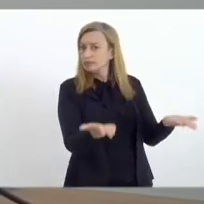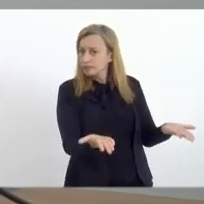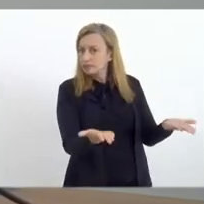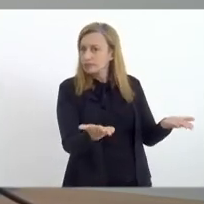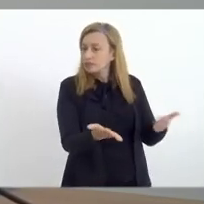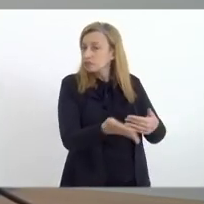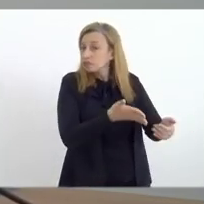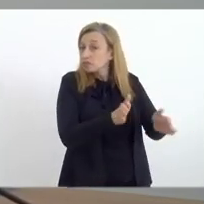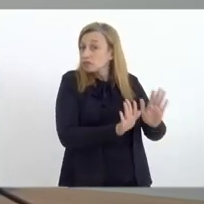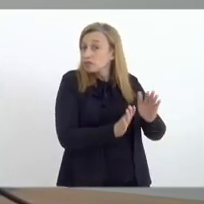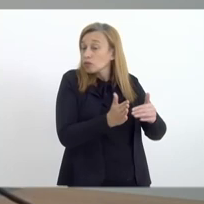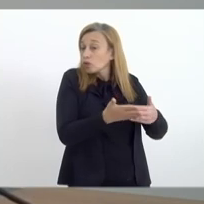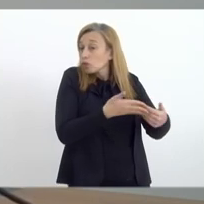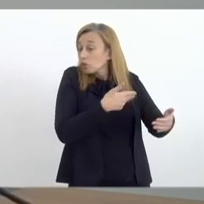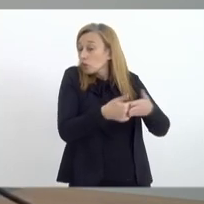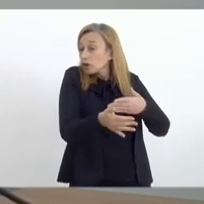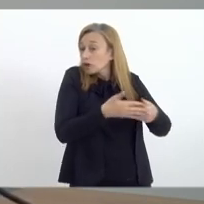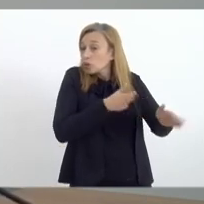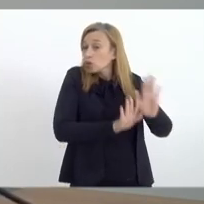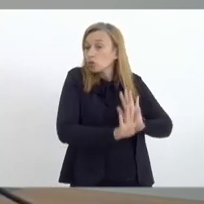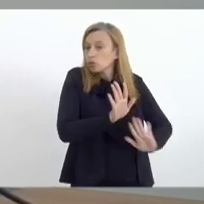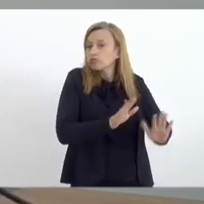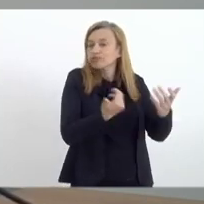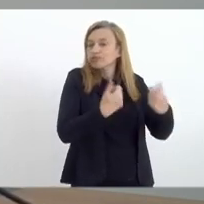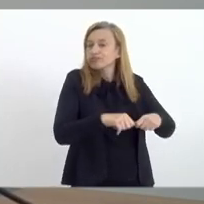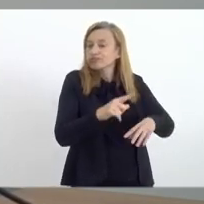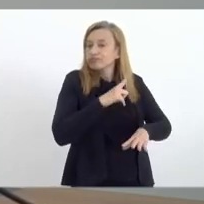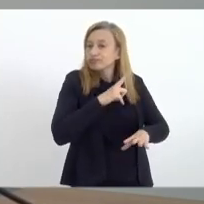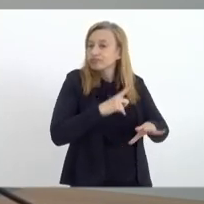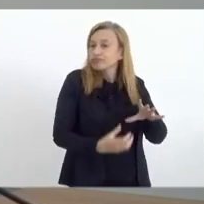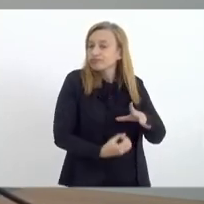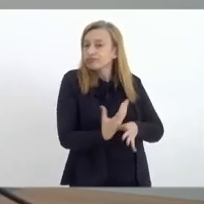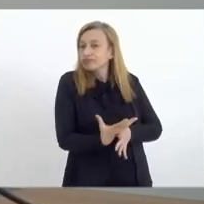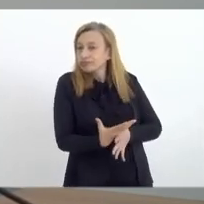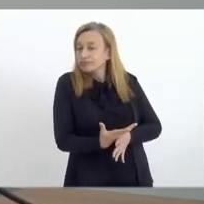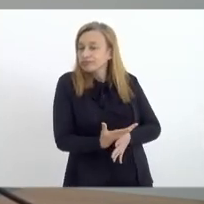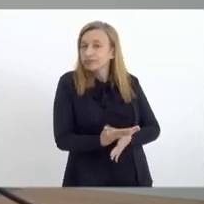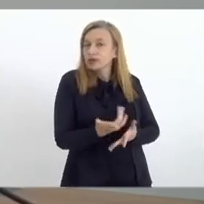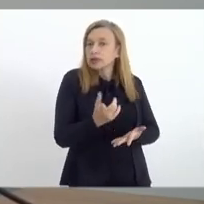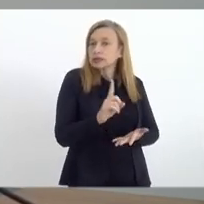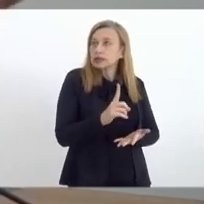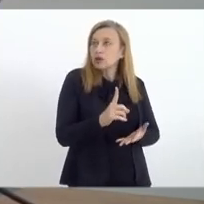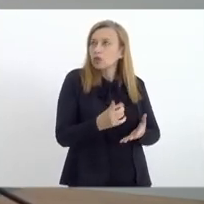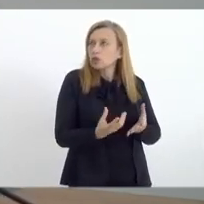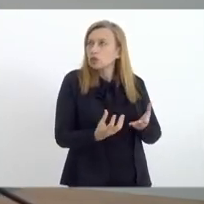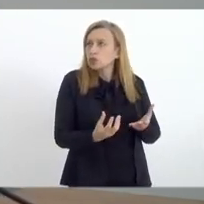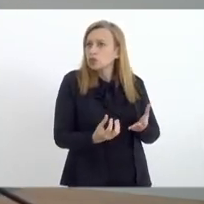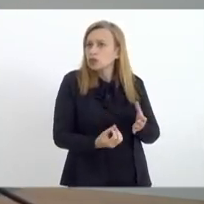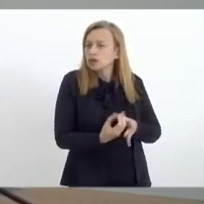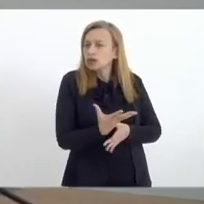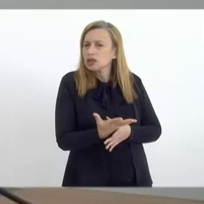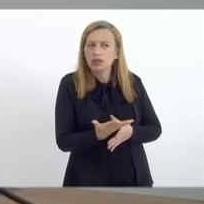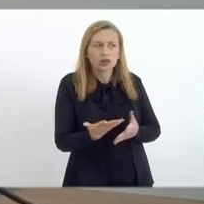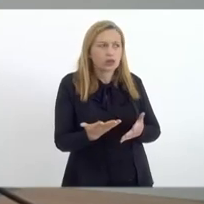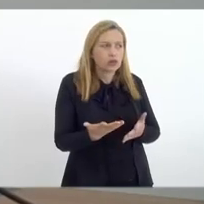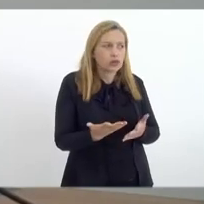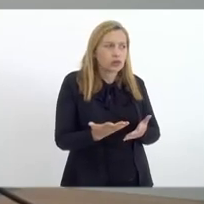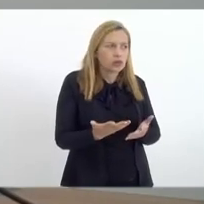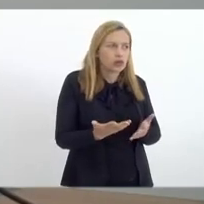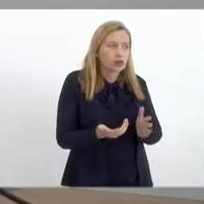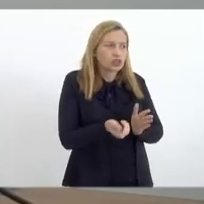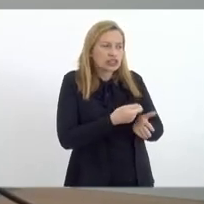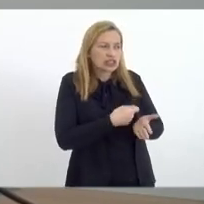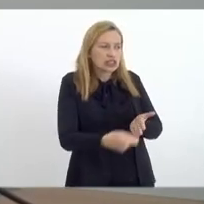qualquer cuidado que tenha que ter de costura para isso, para que não crie ali uma forma de escrita da